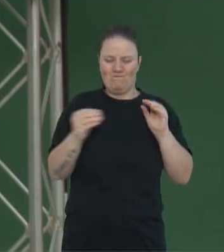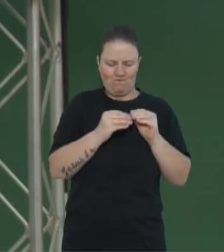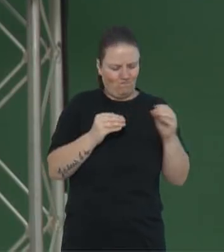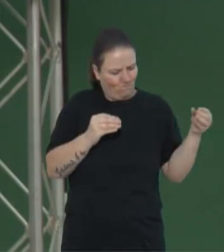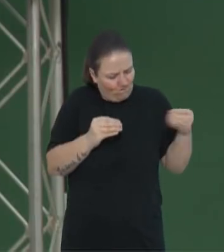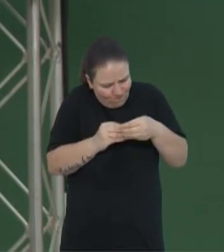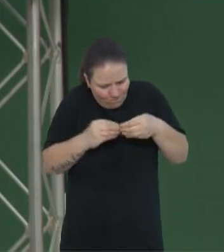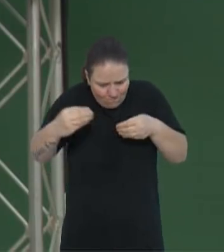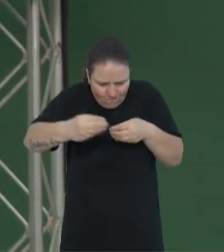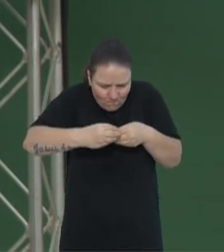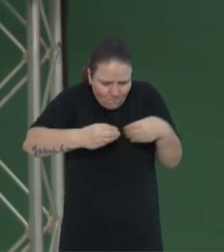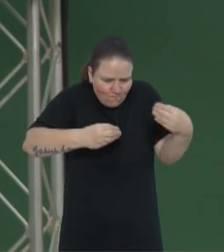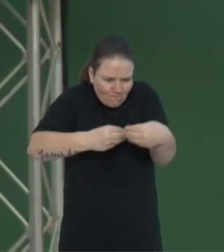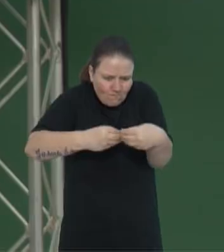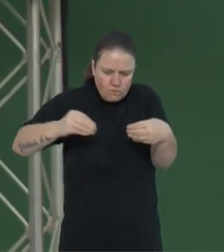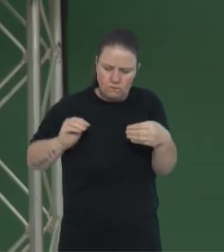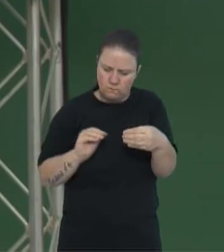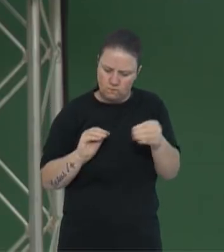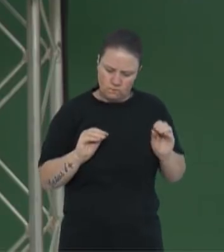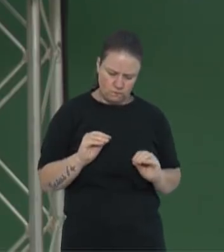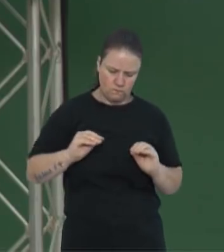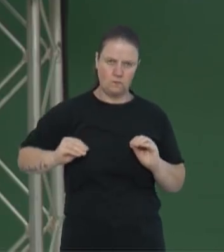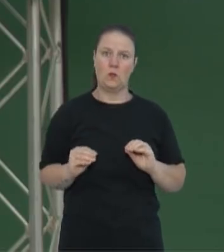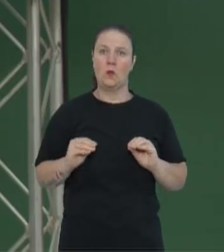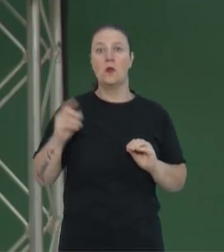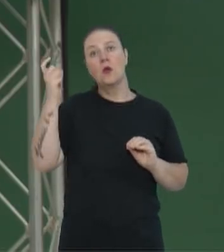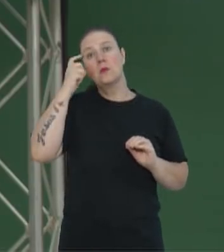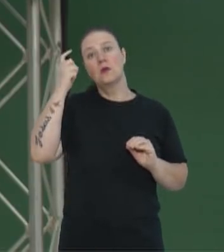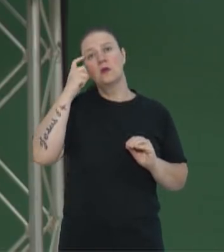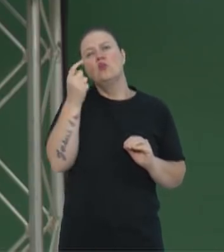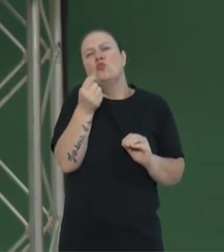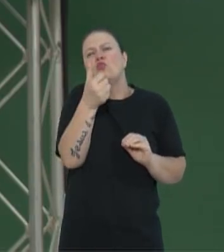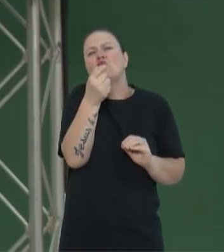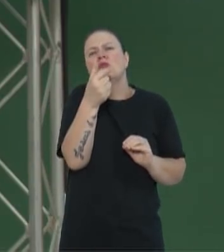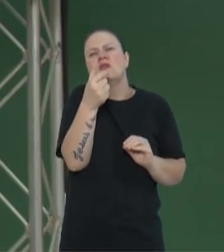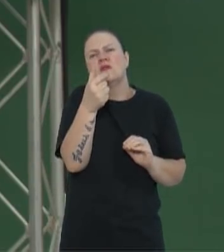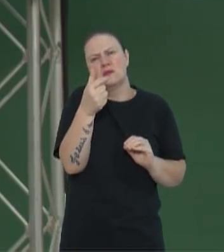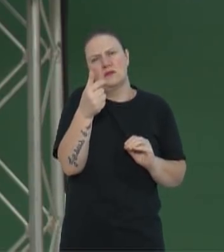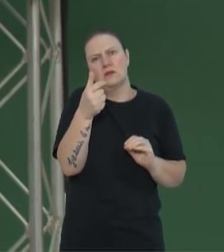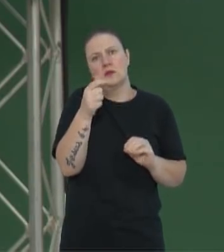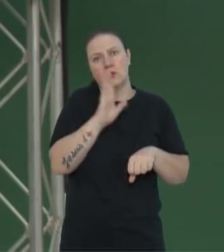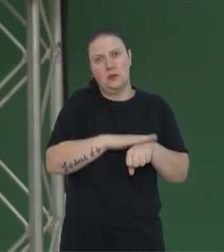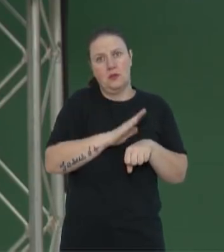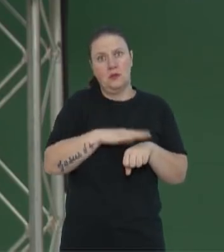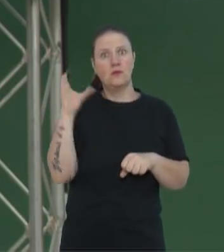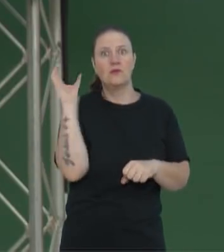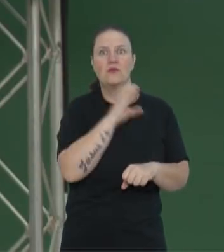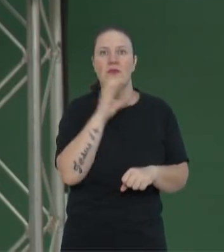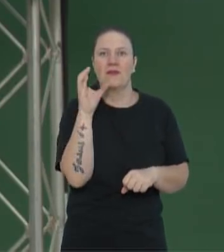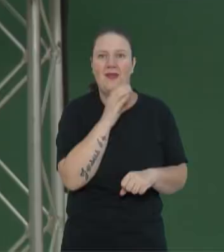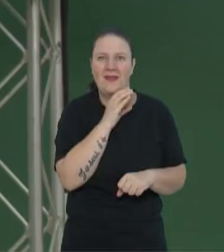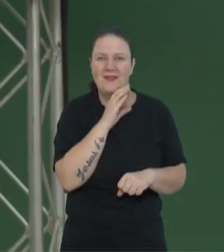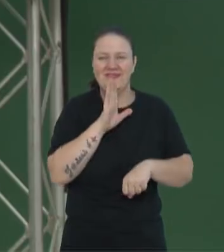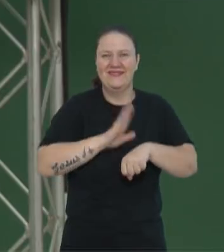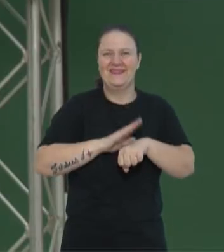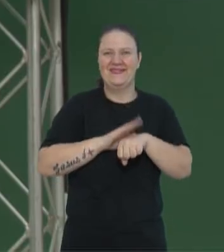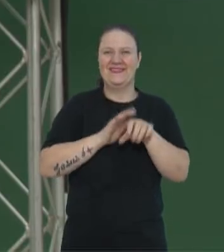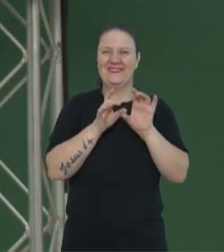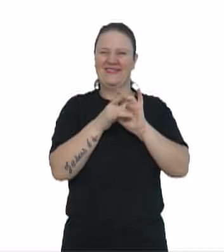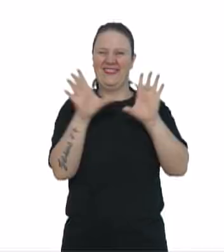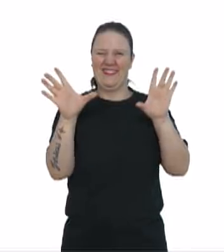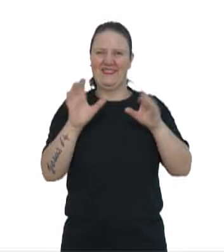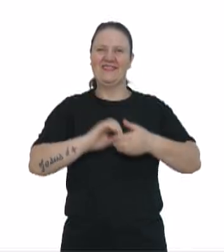um encaixe ali natural um no outro. Pense numa quantidade pouca de objetos também, porque vocês têm pouco tempo. Então, um tempinho para vocês para